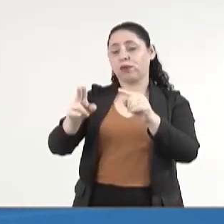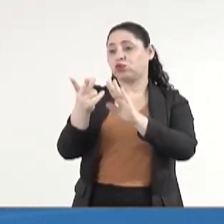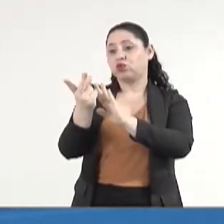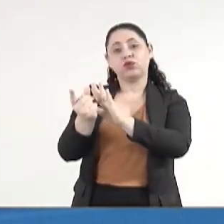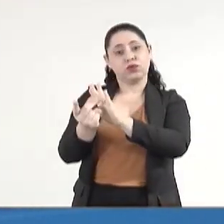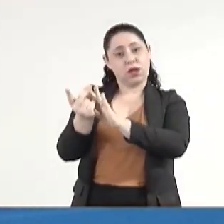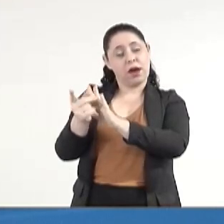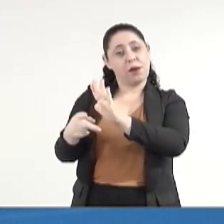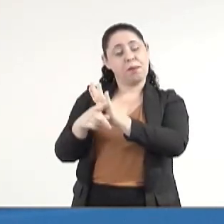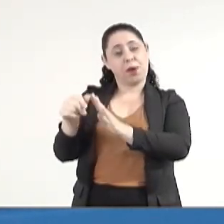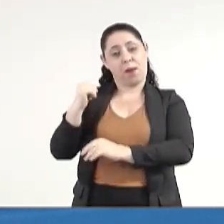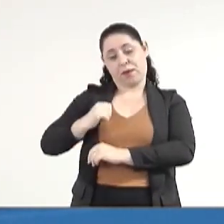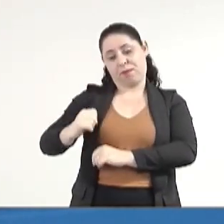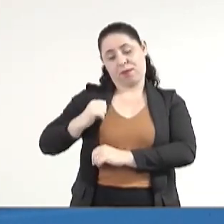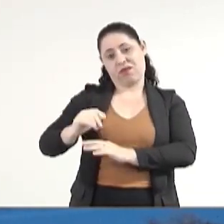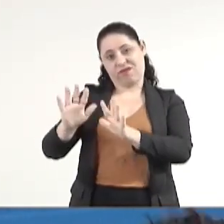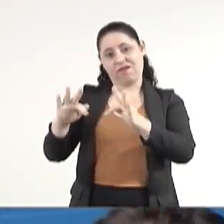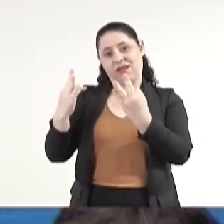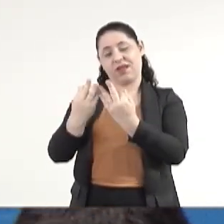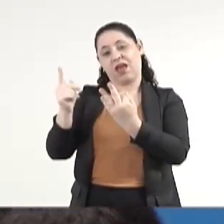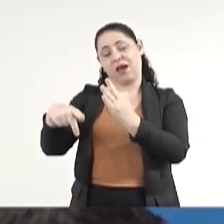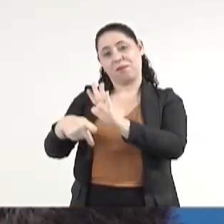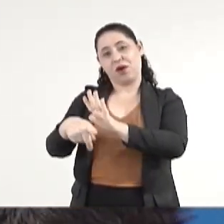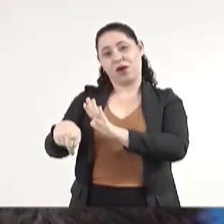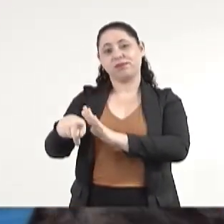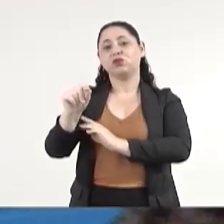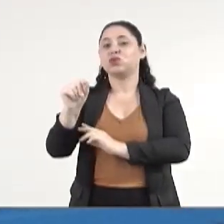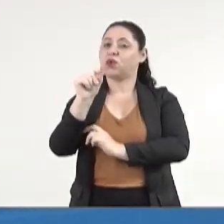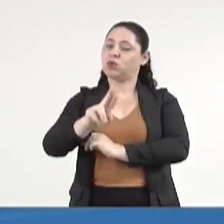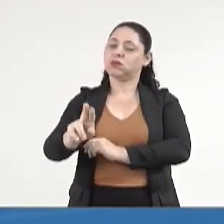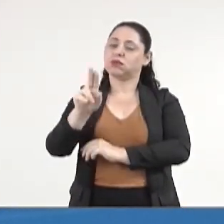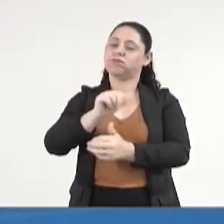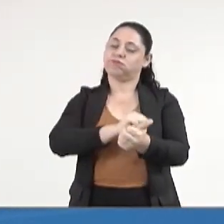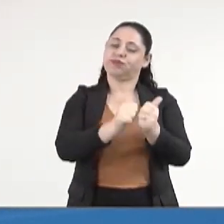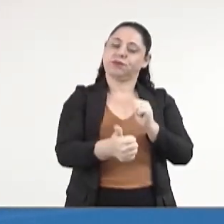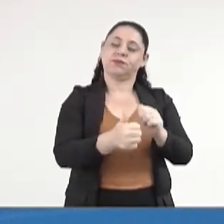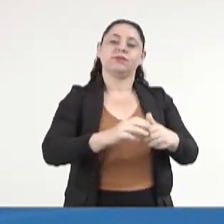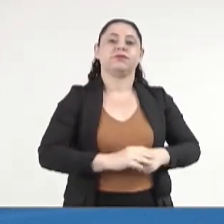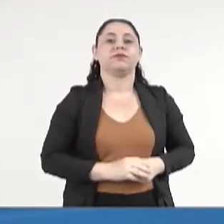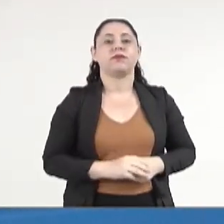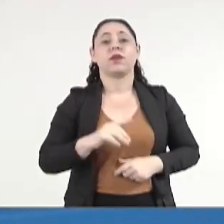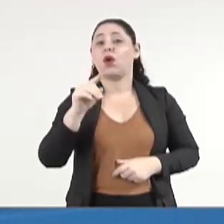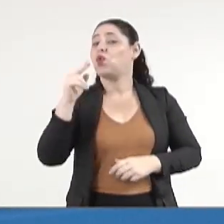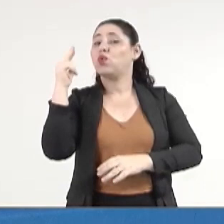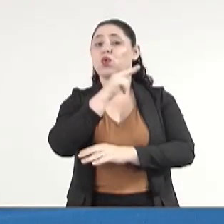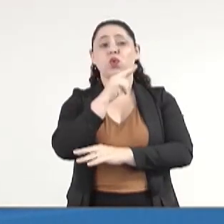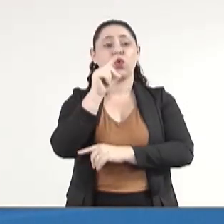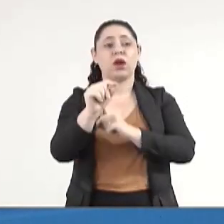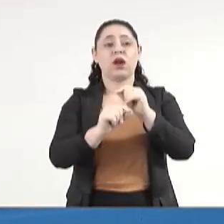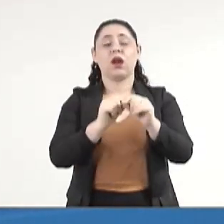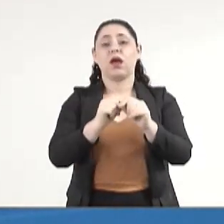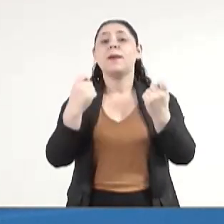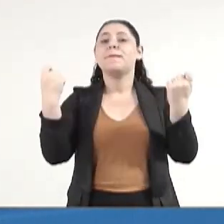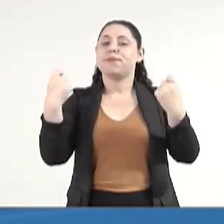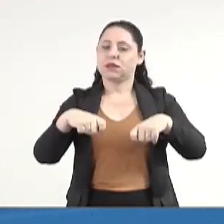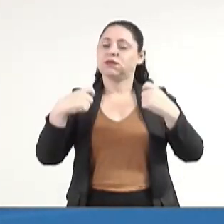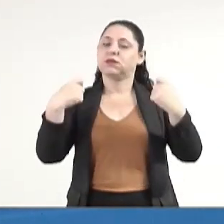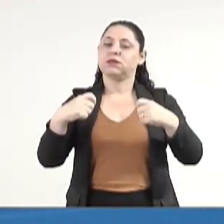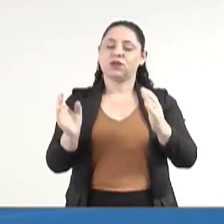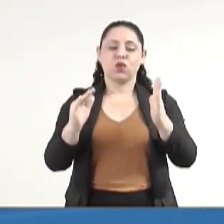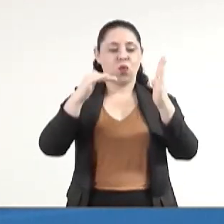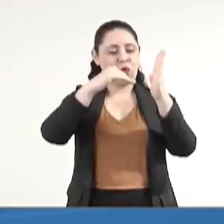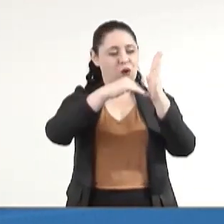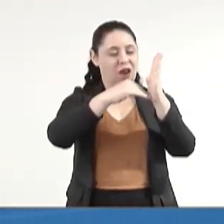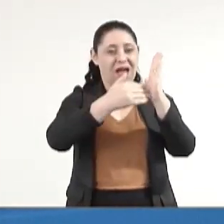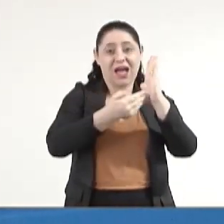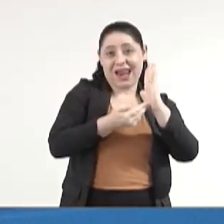proibir a utilização dos recursos dos programas sociais para esta finalidade. Então, é urgente a ação do